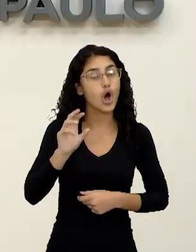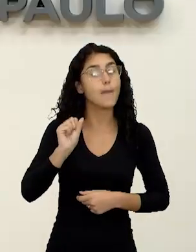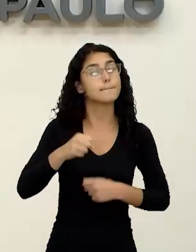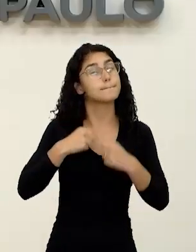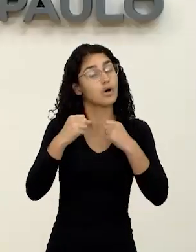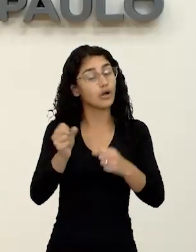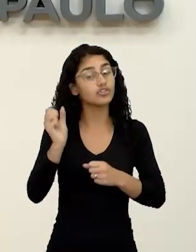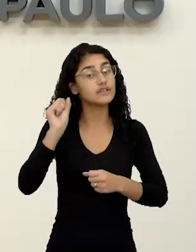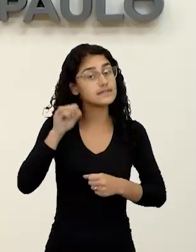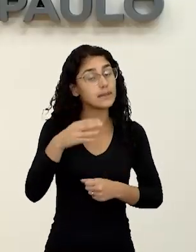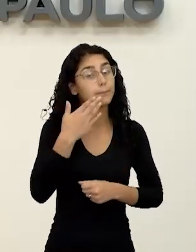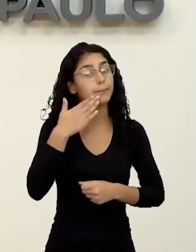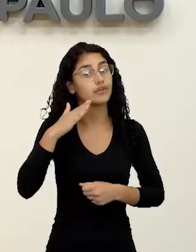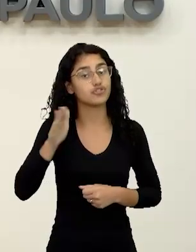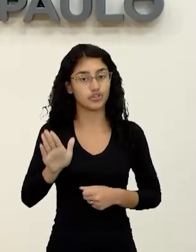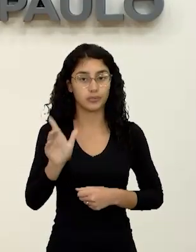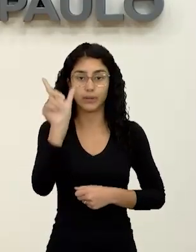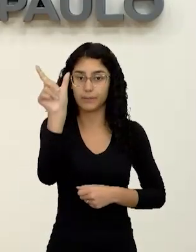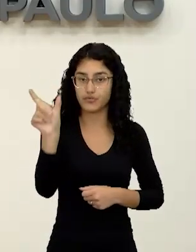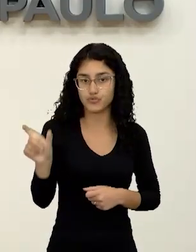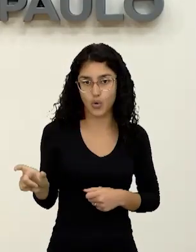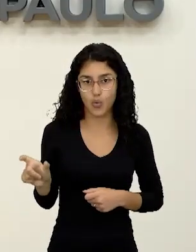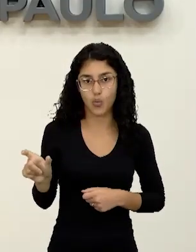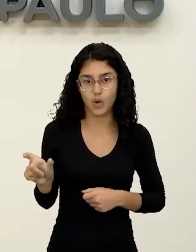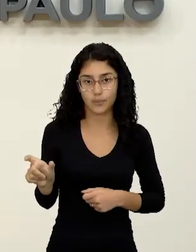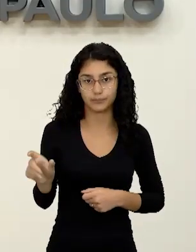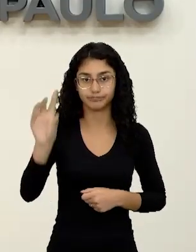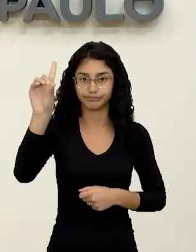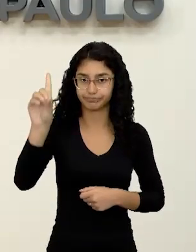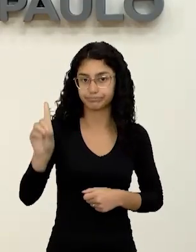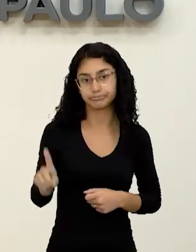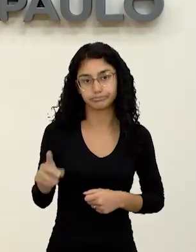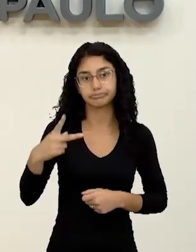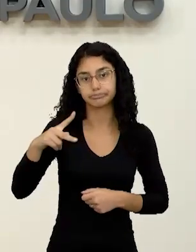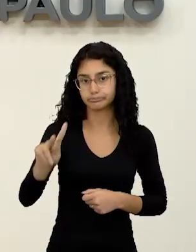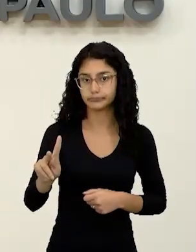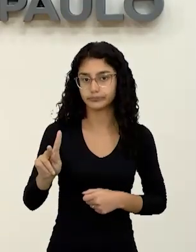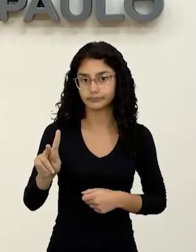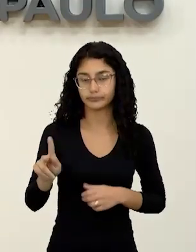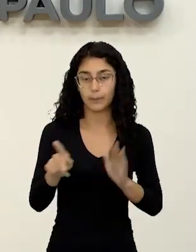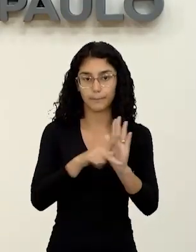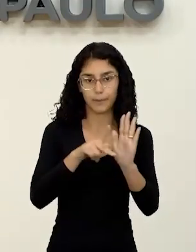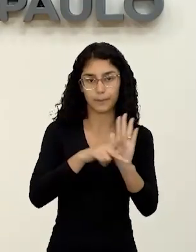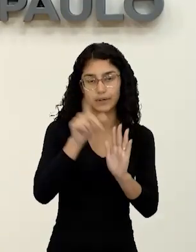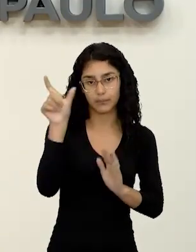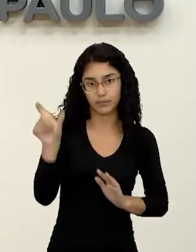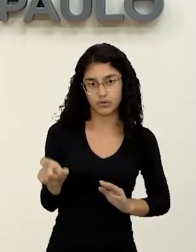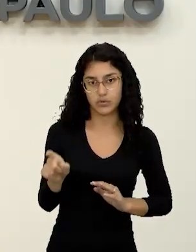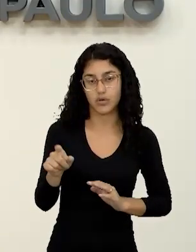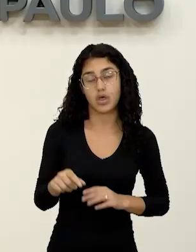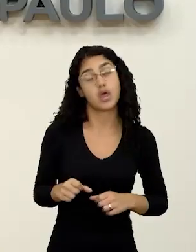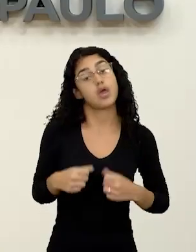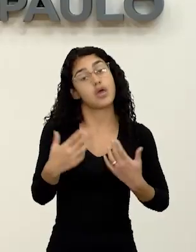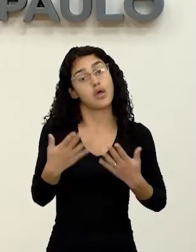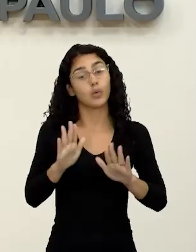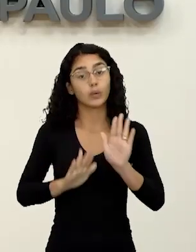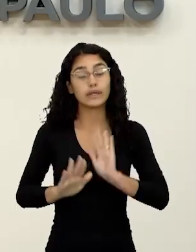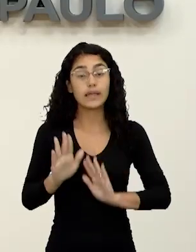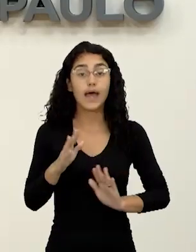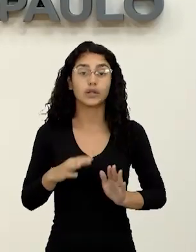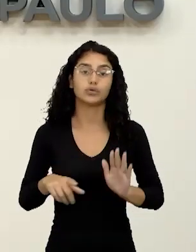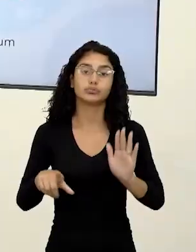Existem etapas, existem caminhos, né? Porém, a gente tem que pensar que aquilo que engloba a lei, a gente tem que ter cuidado,